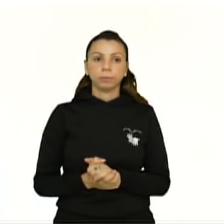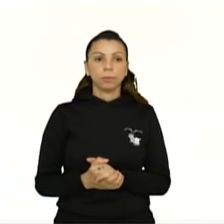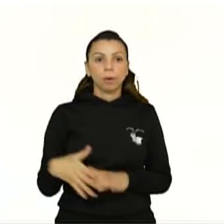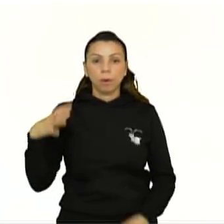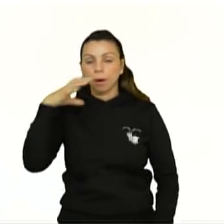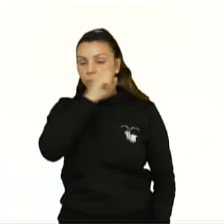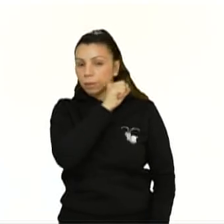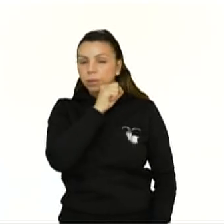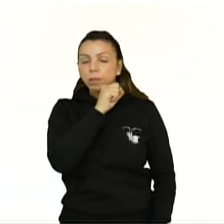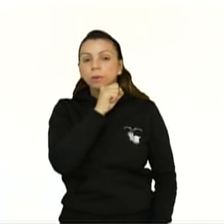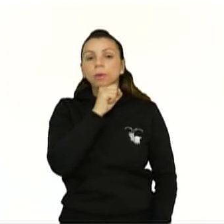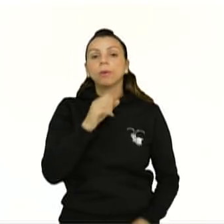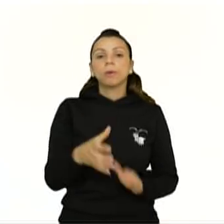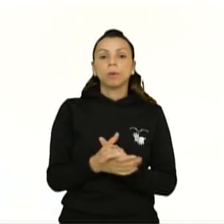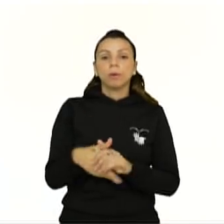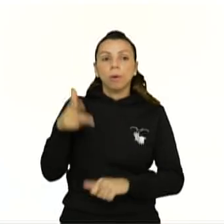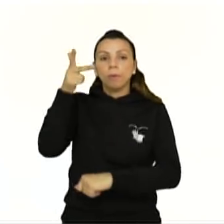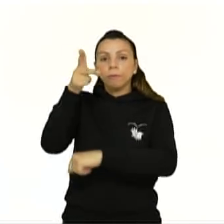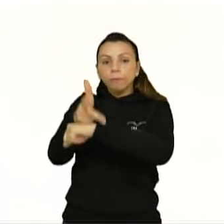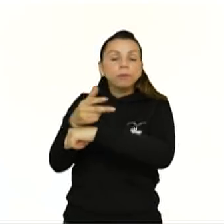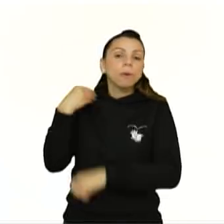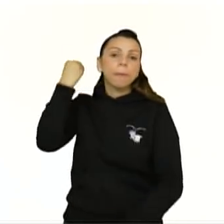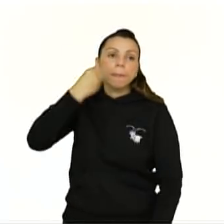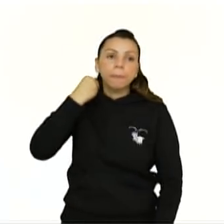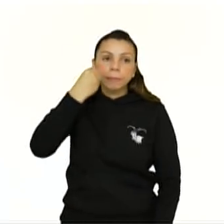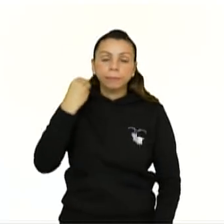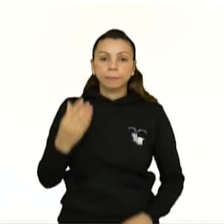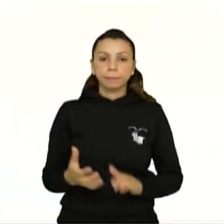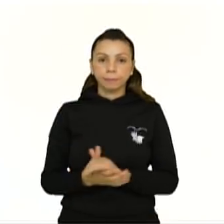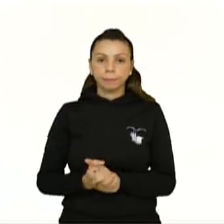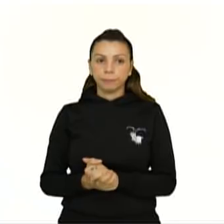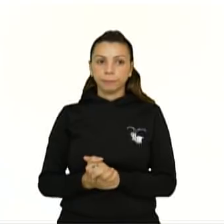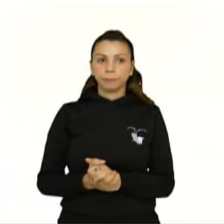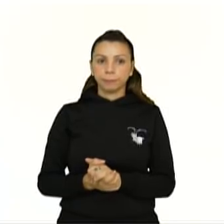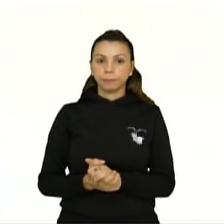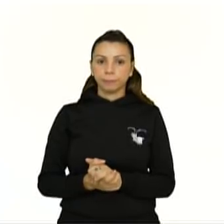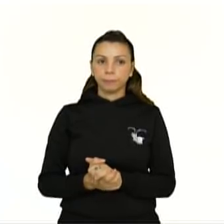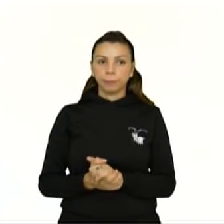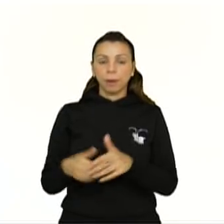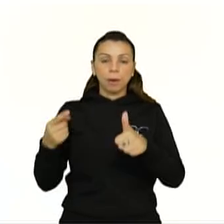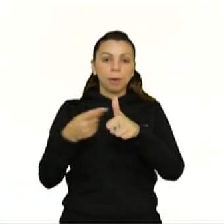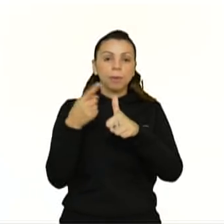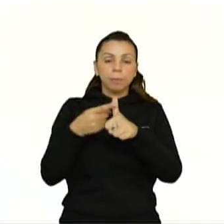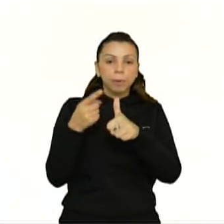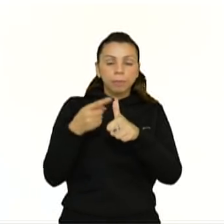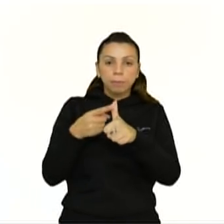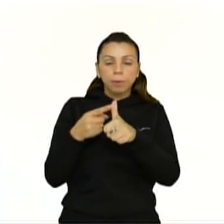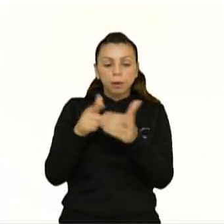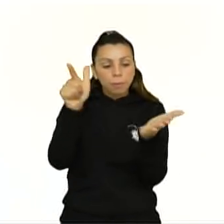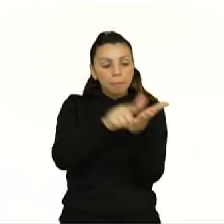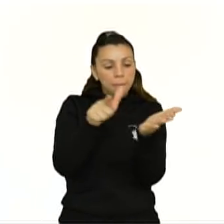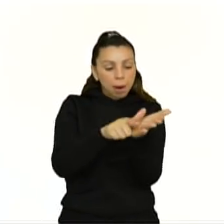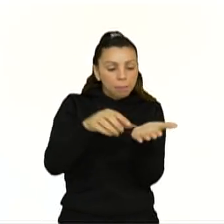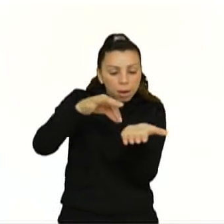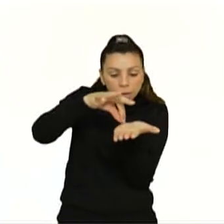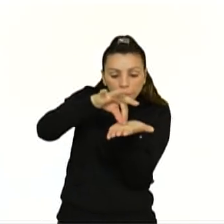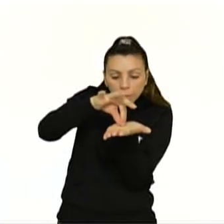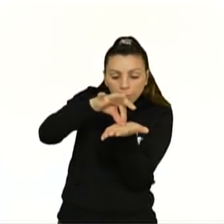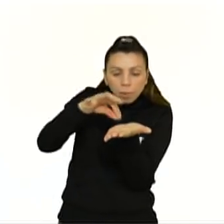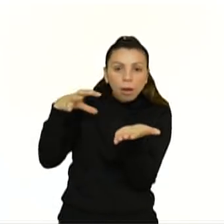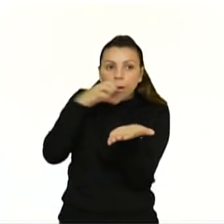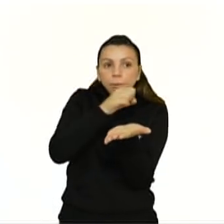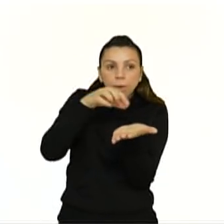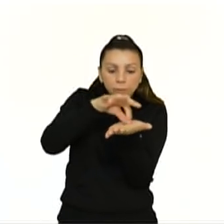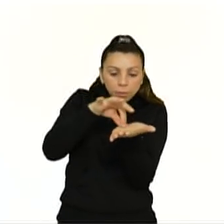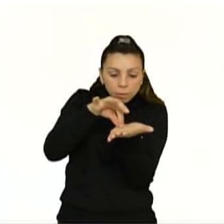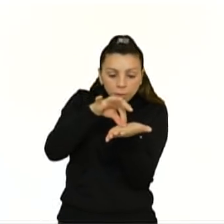rapidinho um videozinho para vocês fazerem até aprender a fazer um testezinho com isso, tá? Olha só. Primeiro você vai fazer um pontinho no papel, né? Rapidinho. E aí